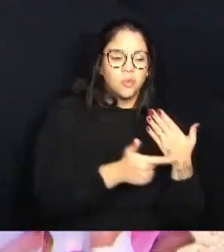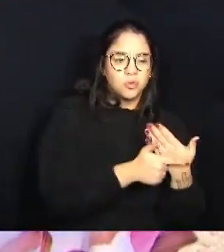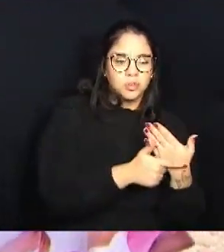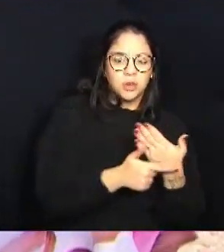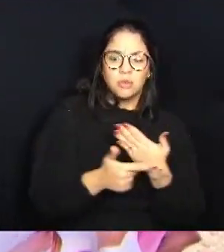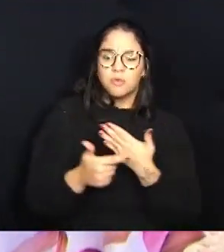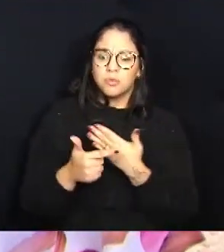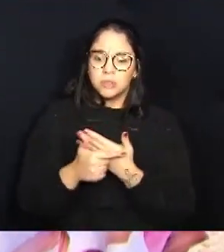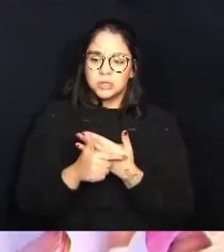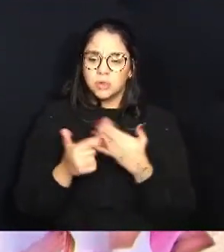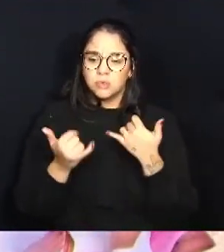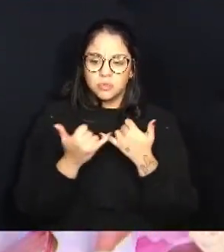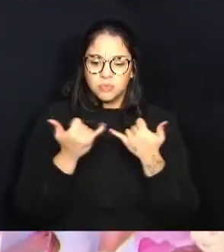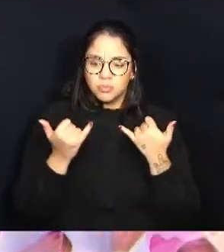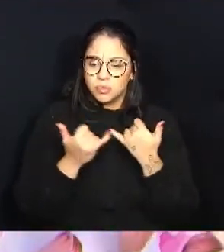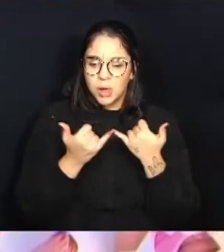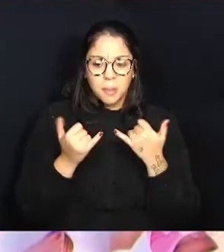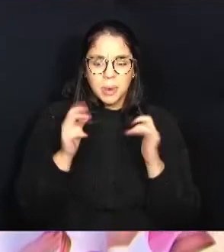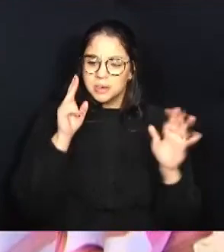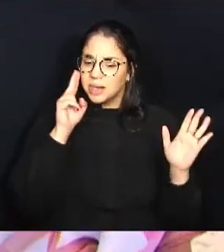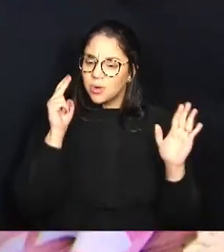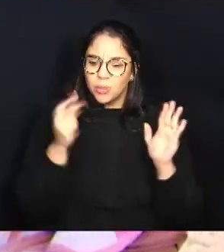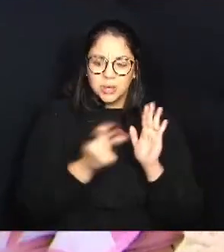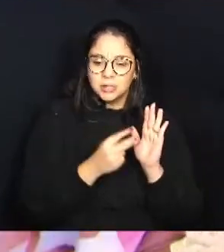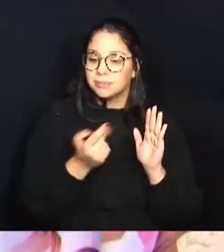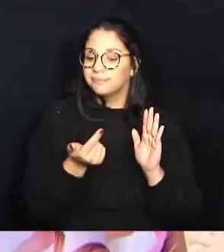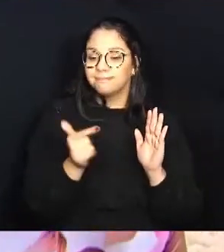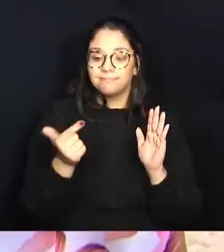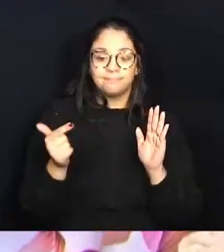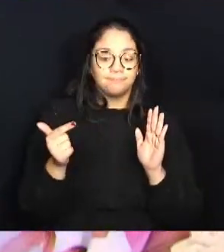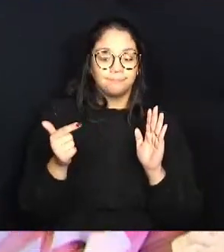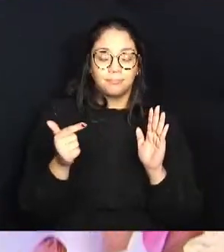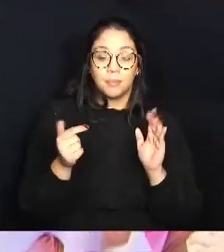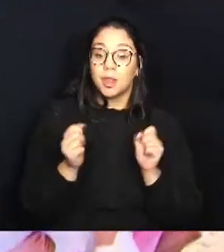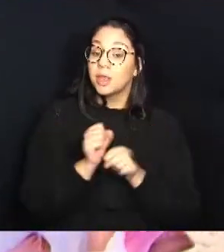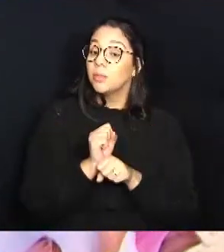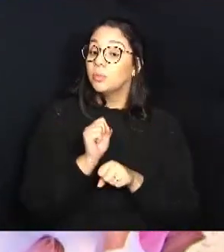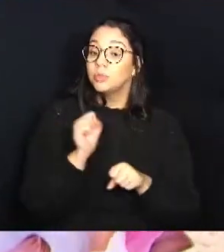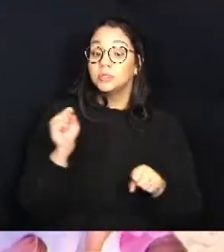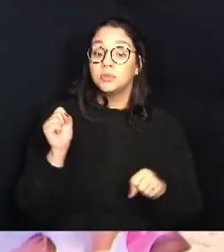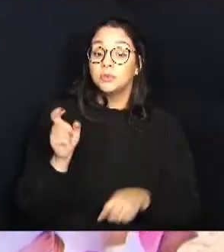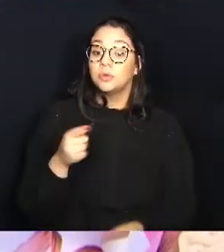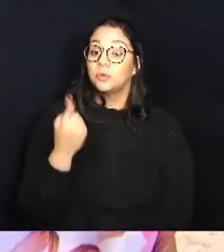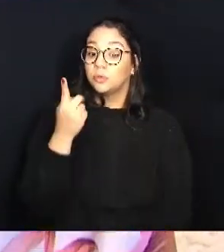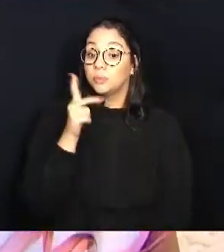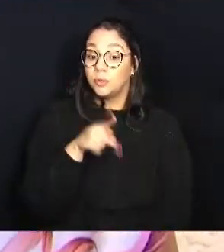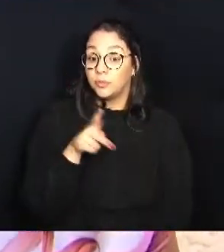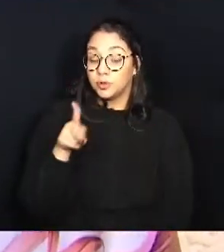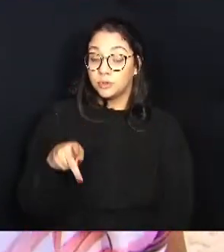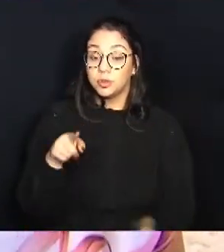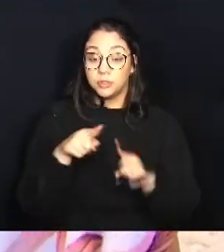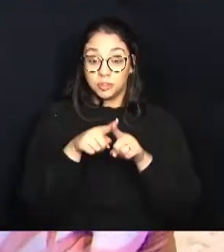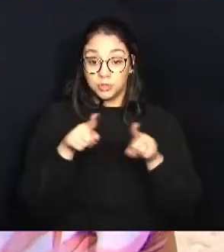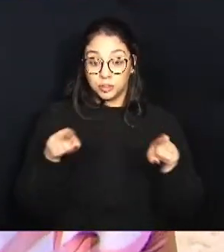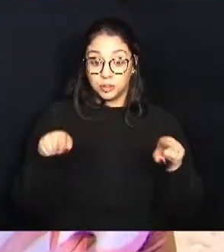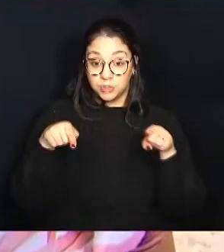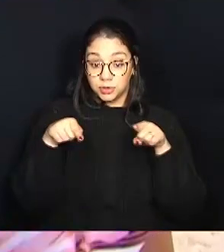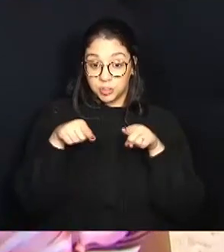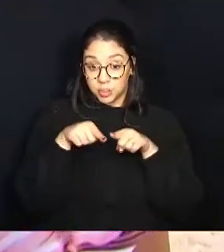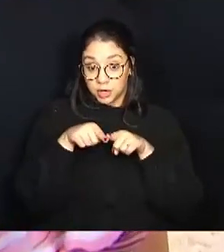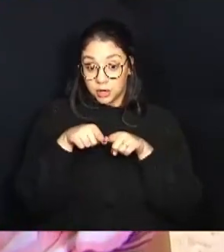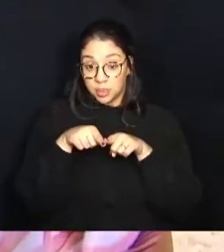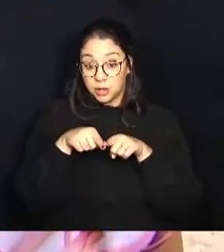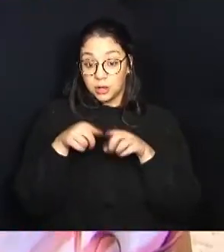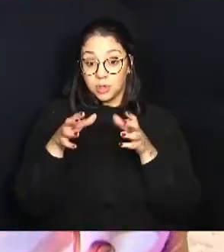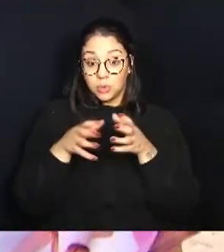professores, porém não são reconhecidas como tal. É impossível um professor de uma sala de agrupamento 1 ou